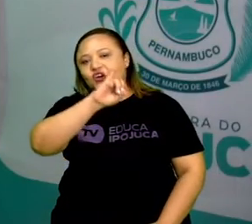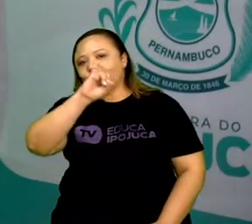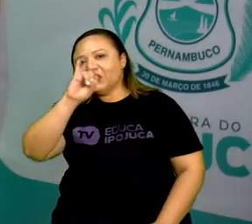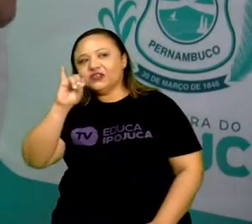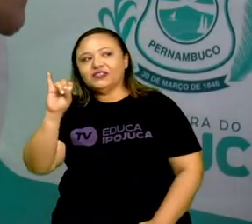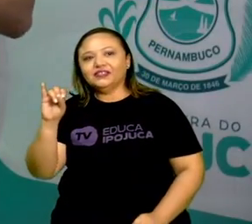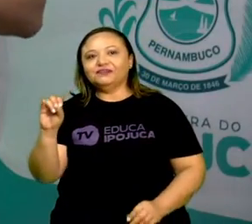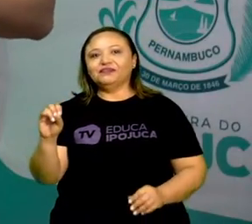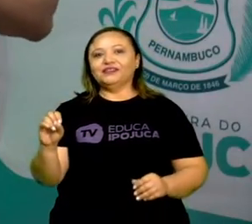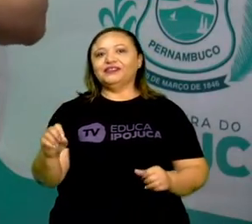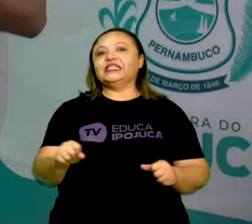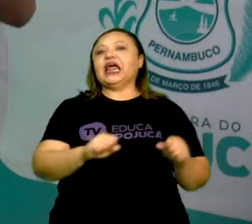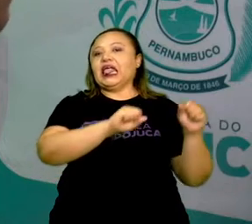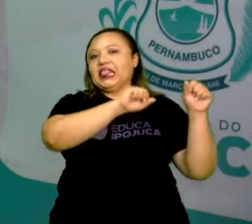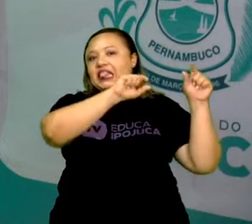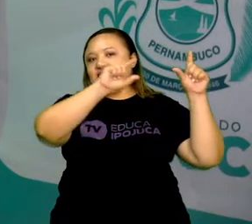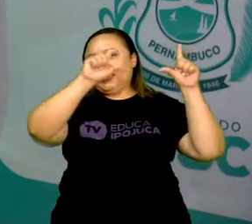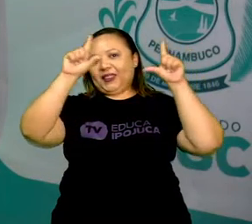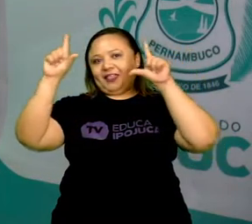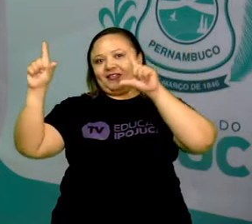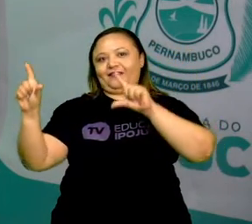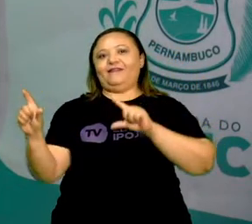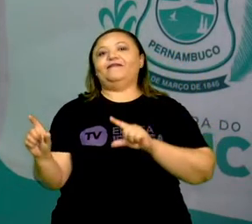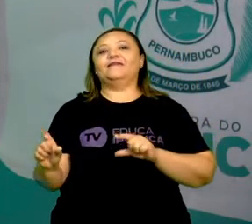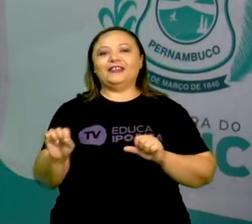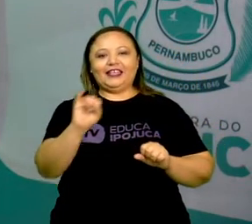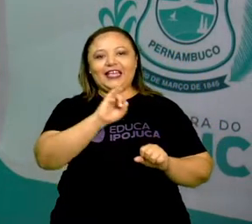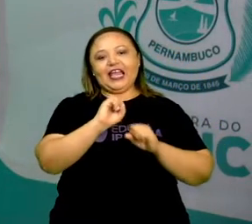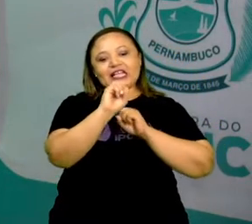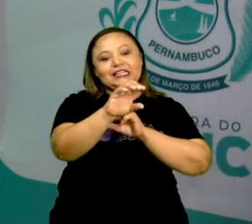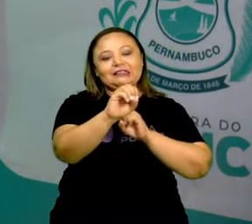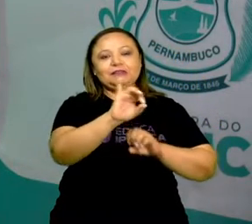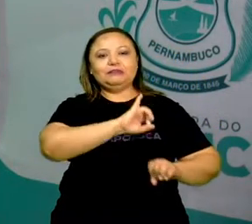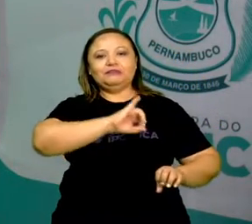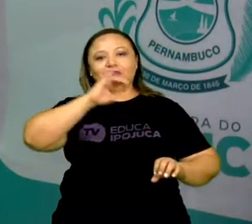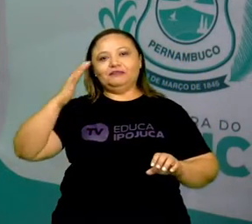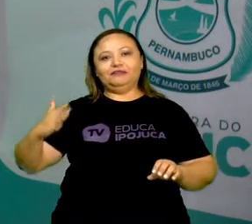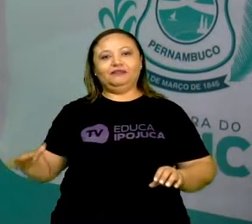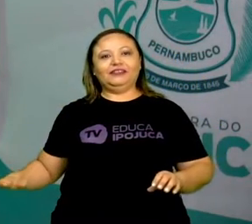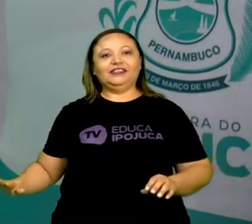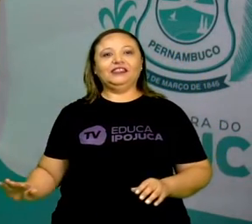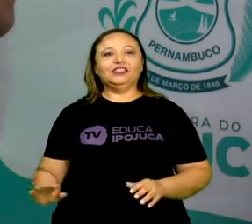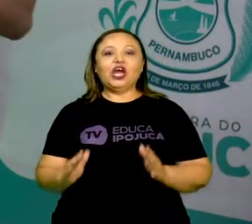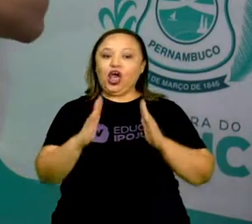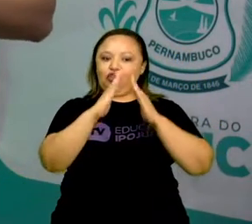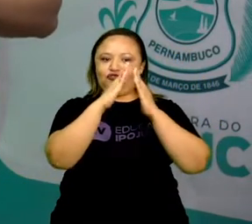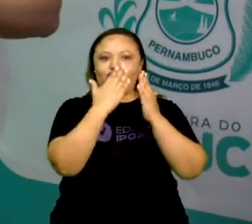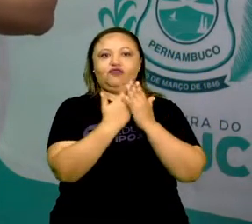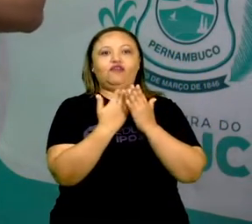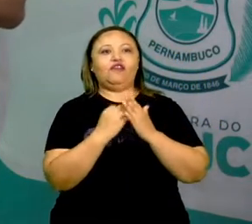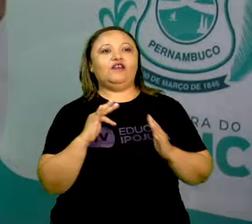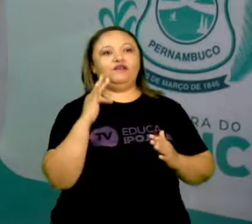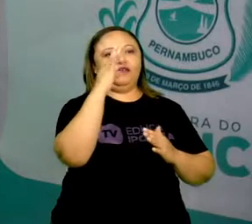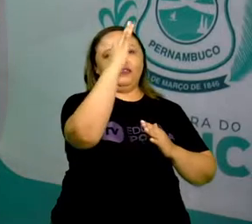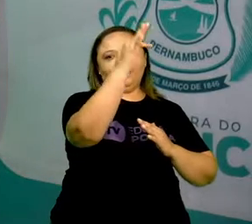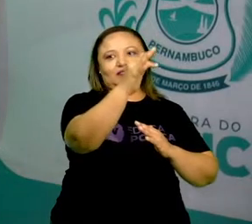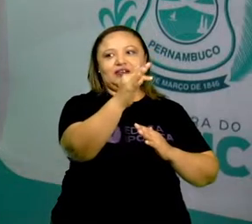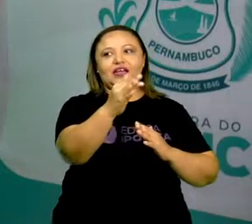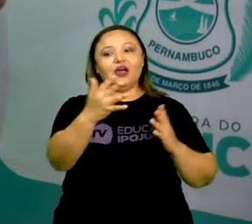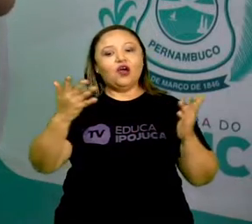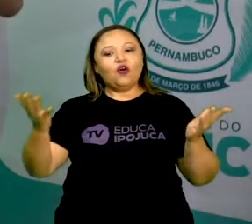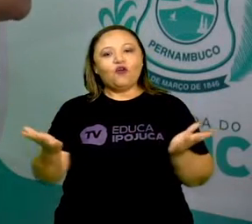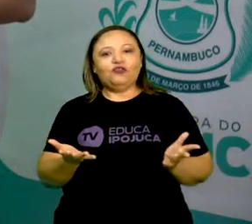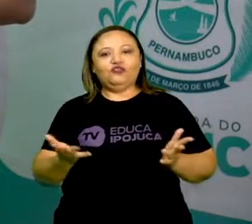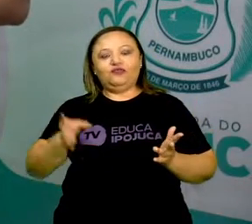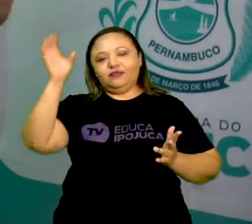Olá, está no ar a TV Educa e Pojuca, a escola do futuro, com mais um momento de aprender. É a nossa aula